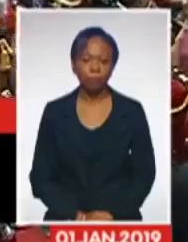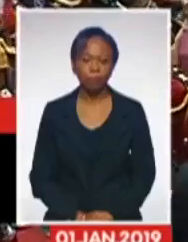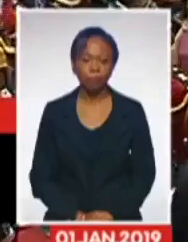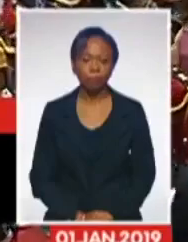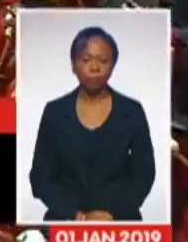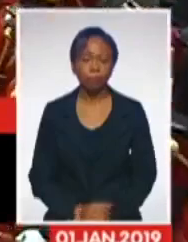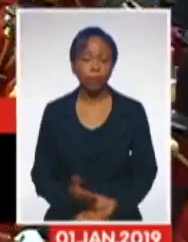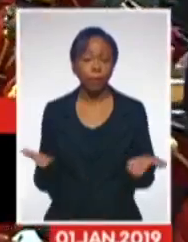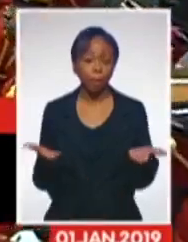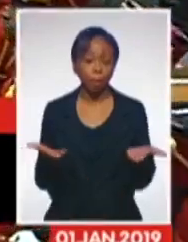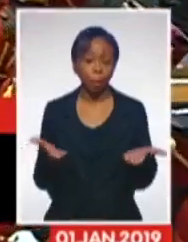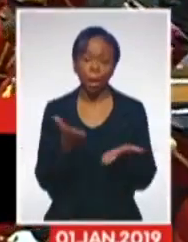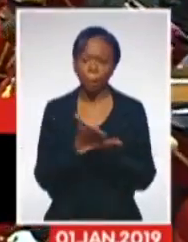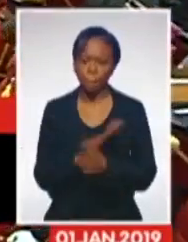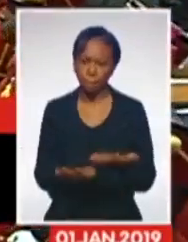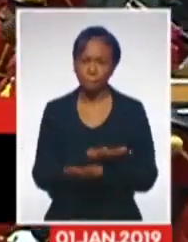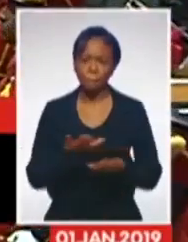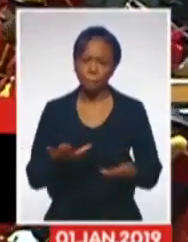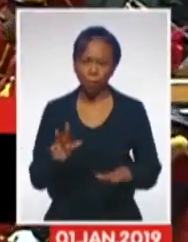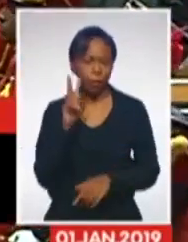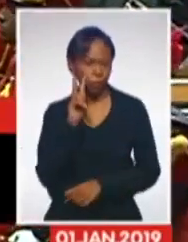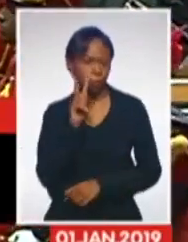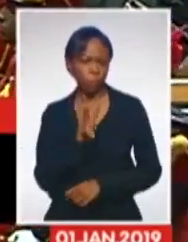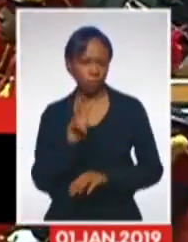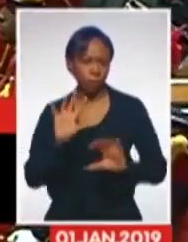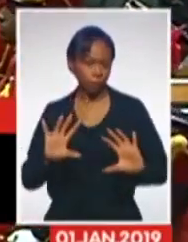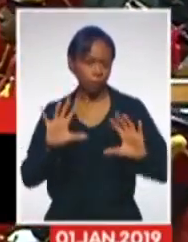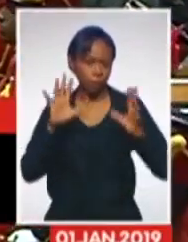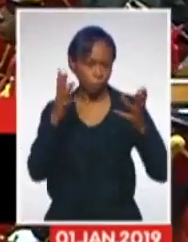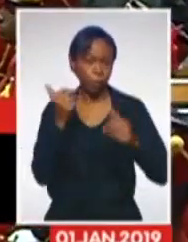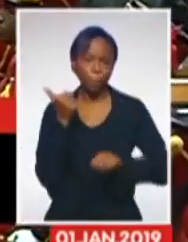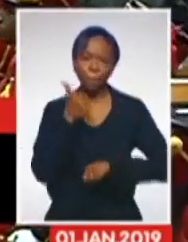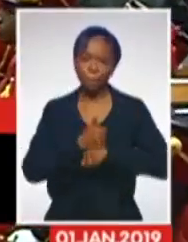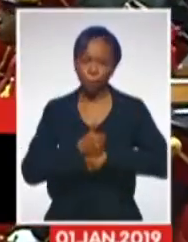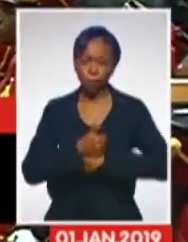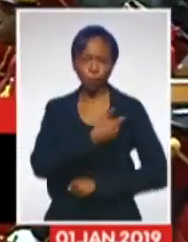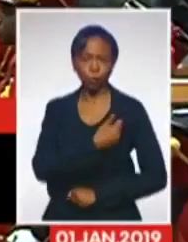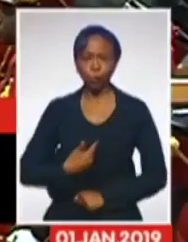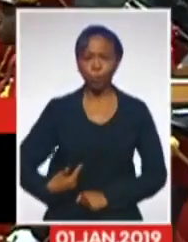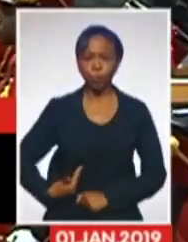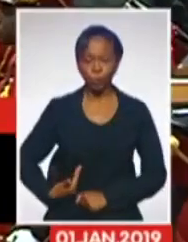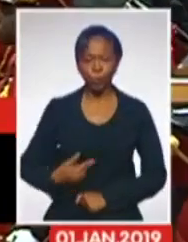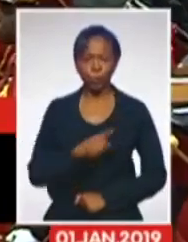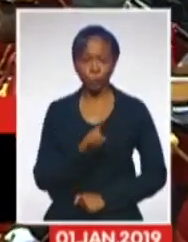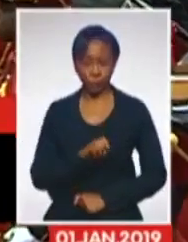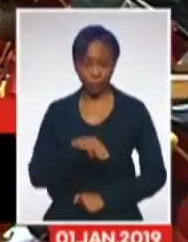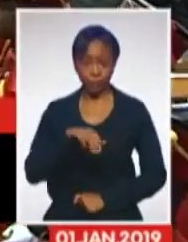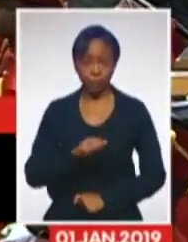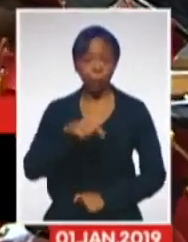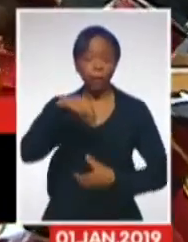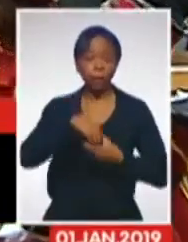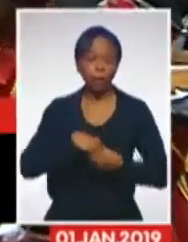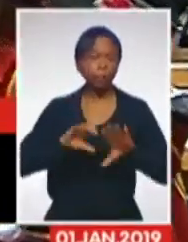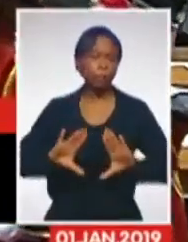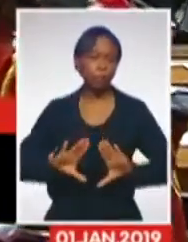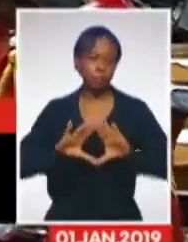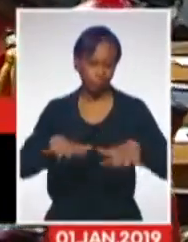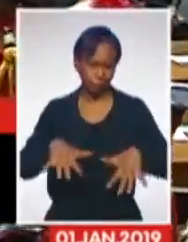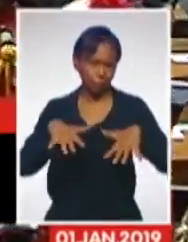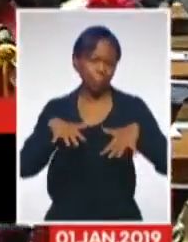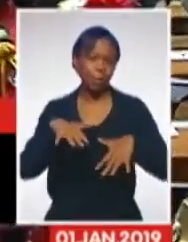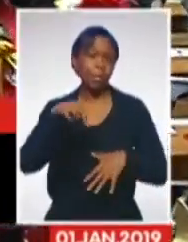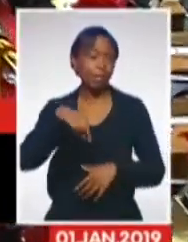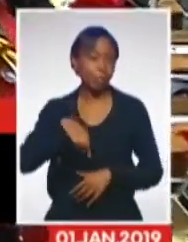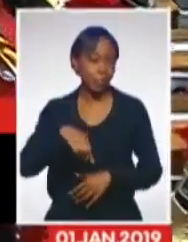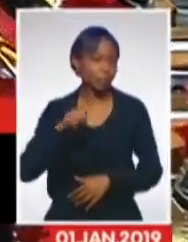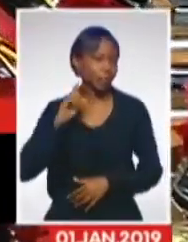Então, a gente acabou de acompanhar aí a cerimônia de posse do governador eleito Romeu Zema aqui no plenário da Assembleia Legislativa de